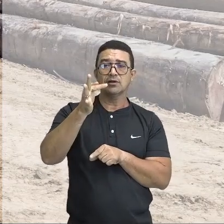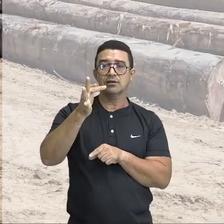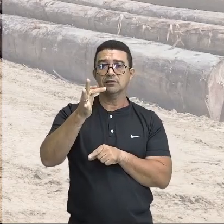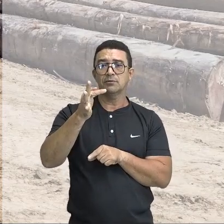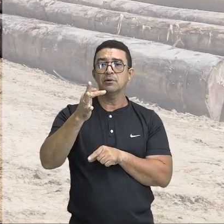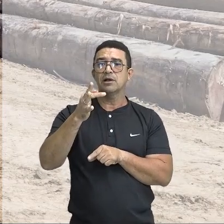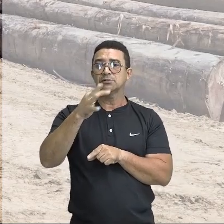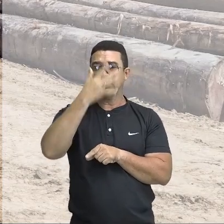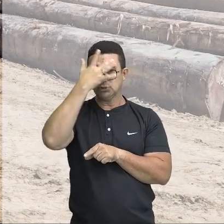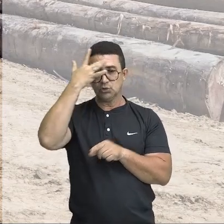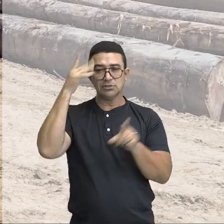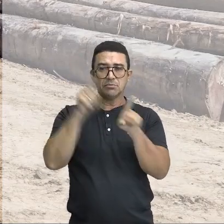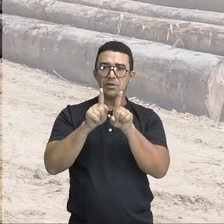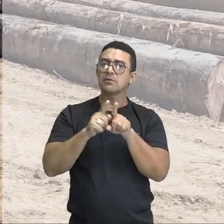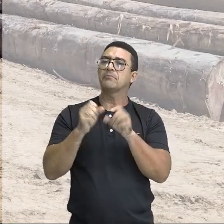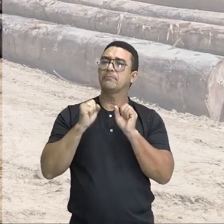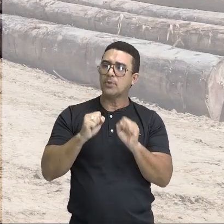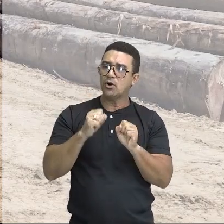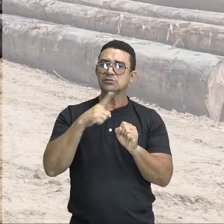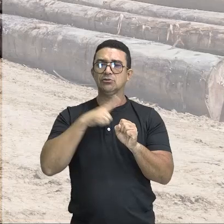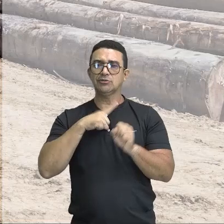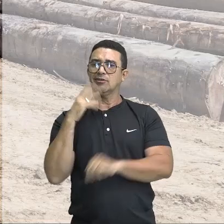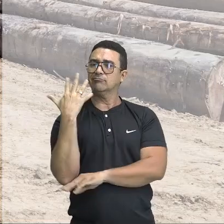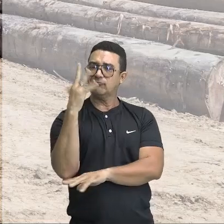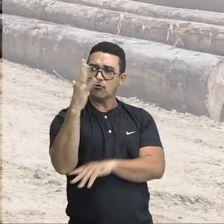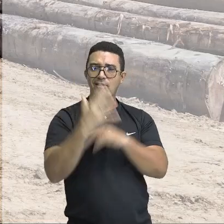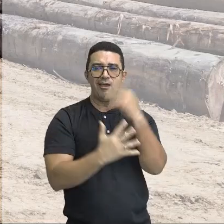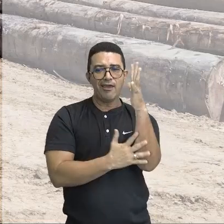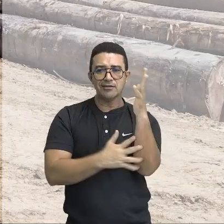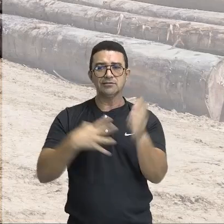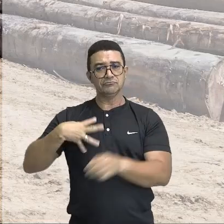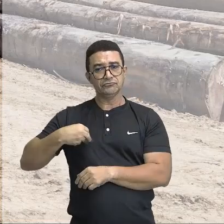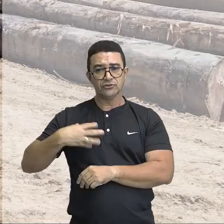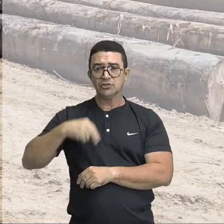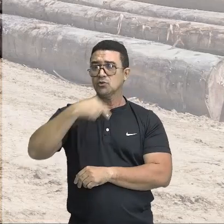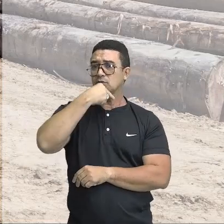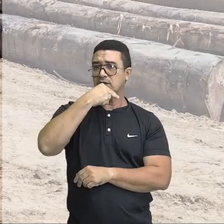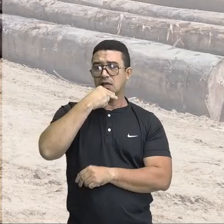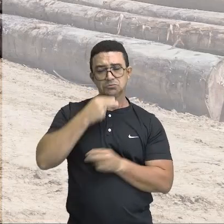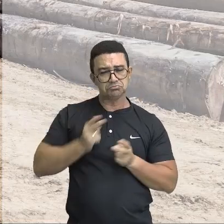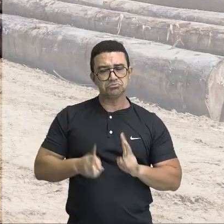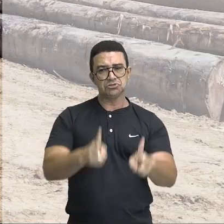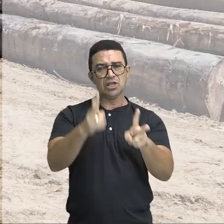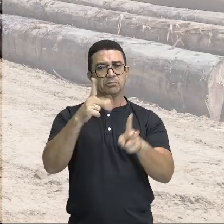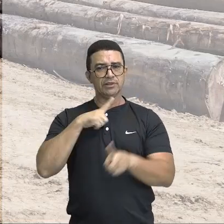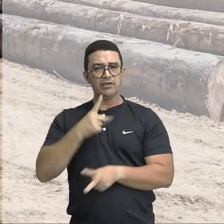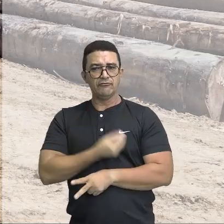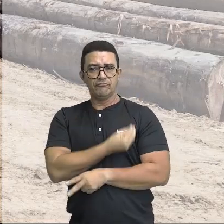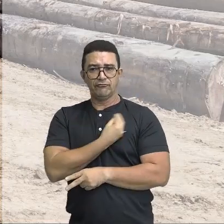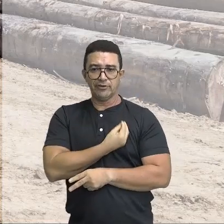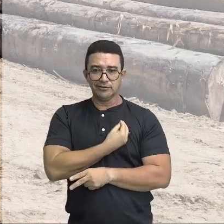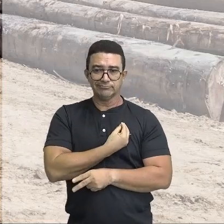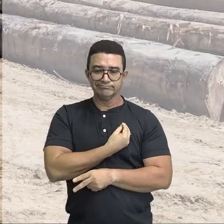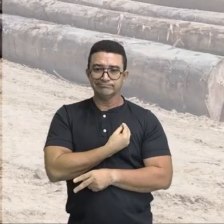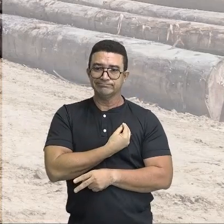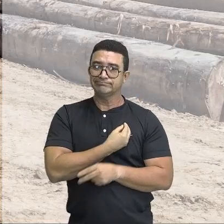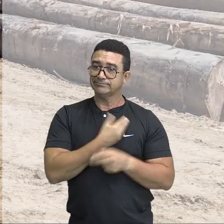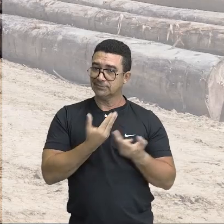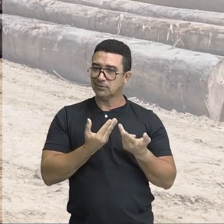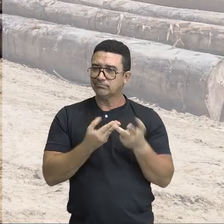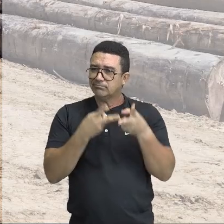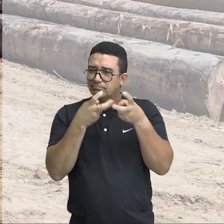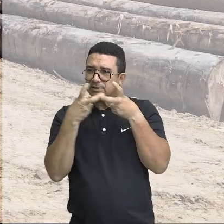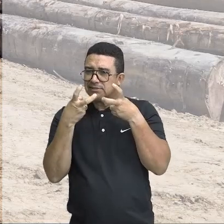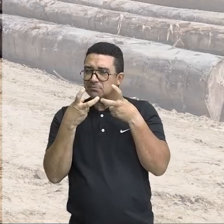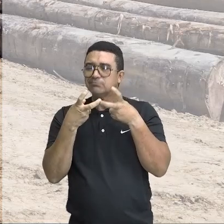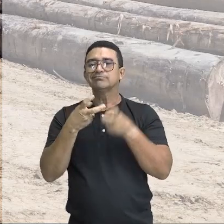para os nossos filhos, para os nossos netos, que dê continuidade à vida. Percebam a importância de